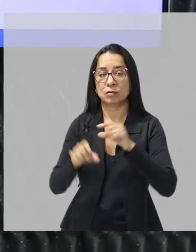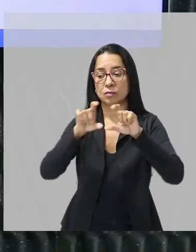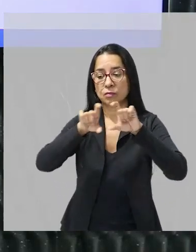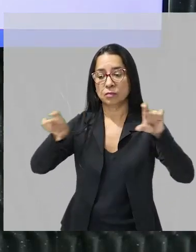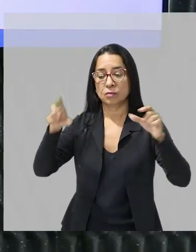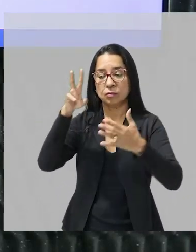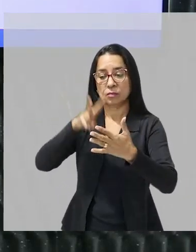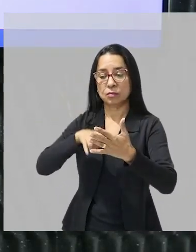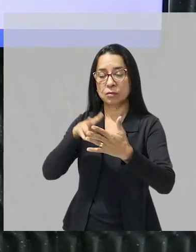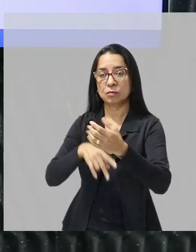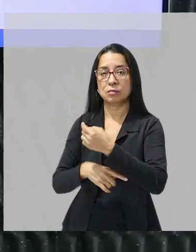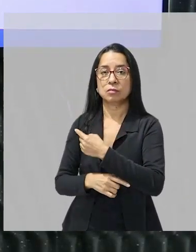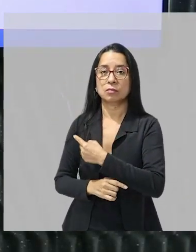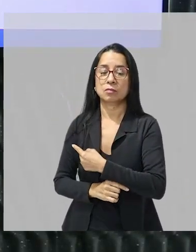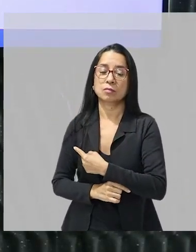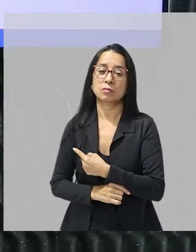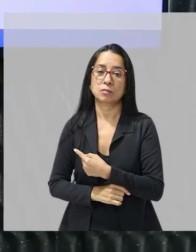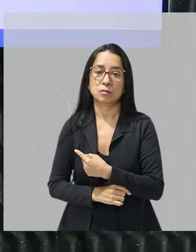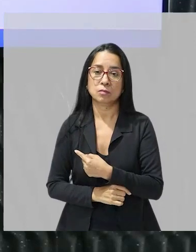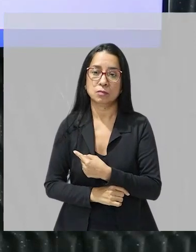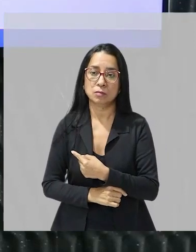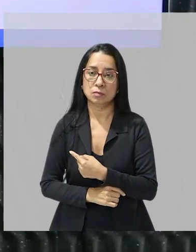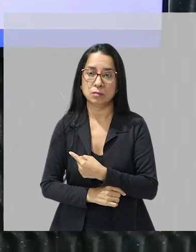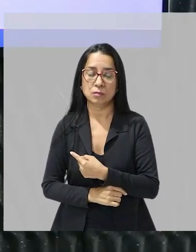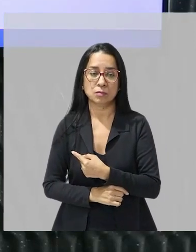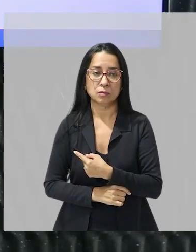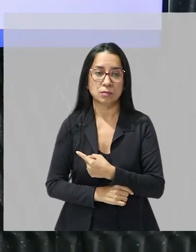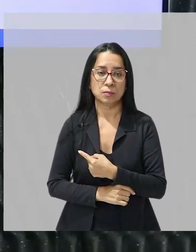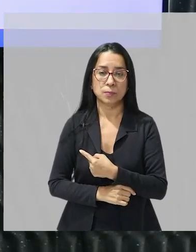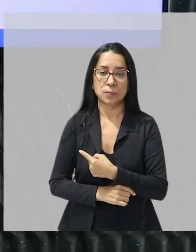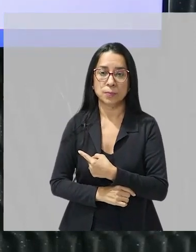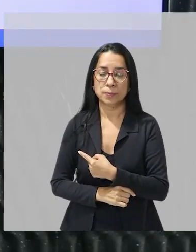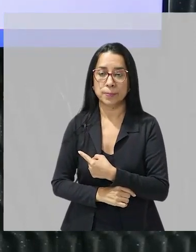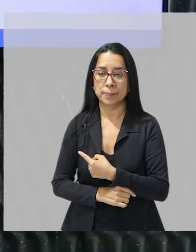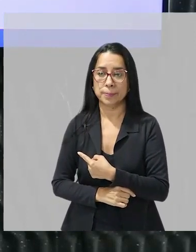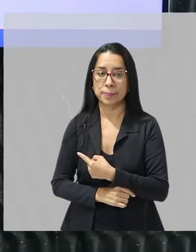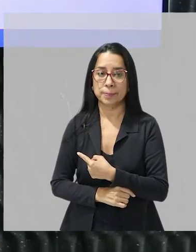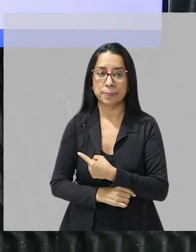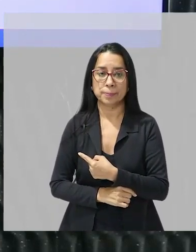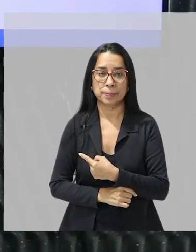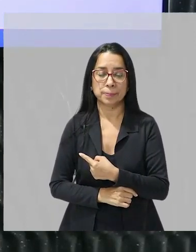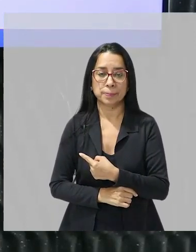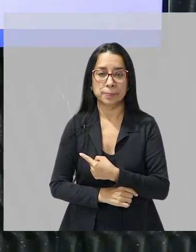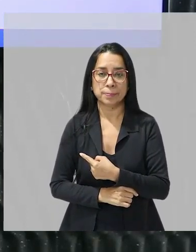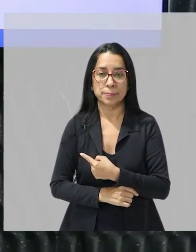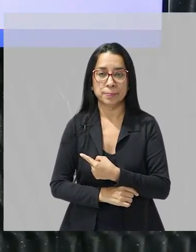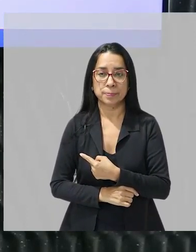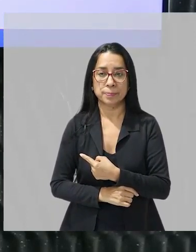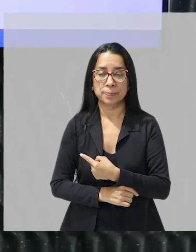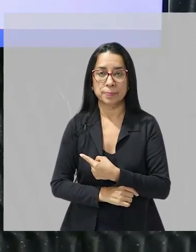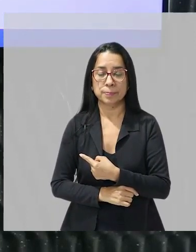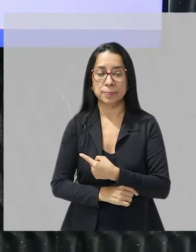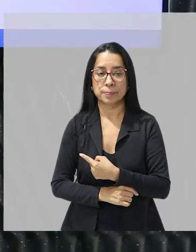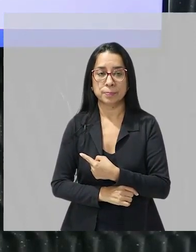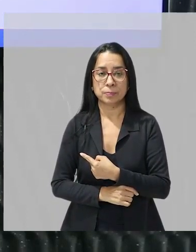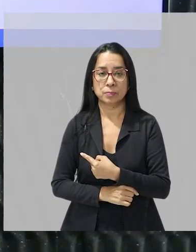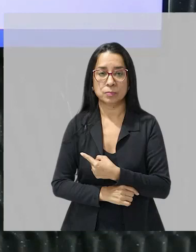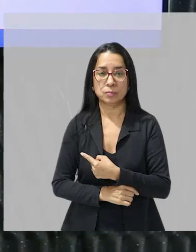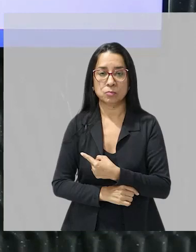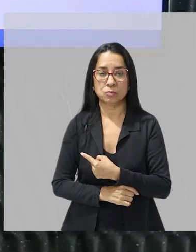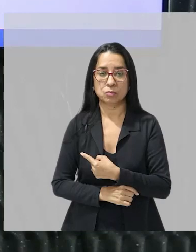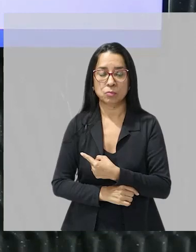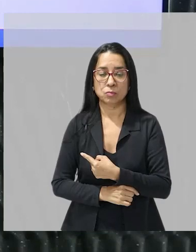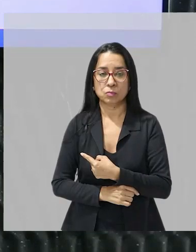a inspiração e a expiração são movimentos respiratórios realizados, respectivamente, para